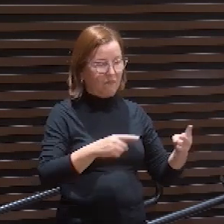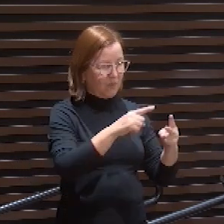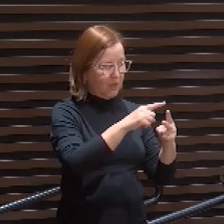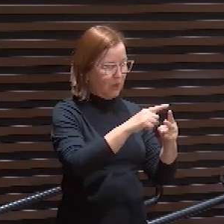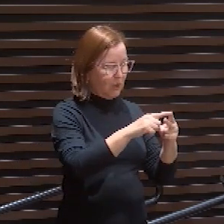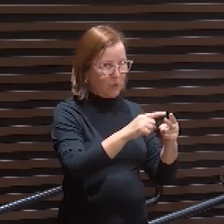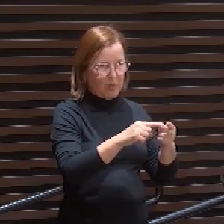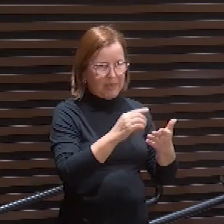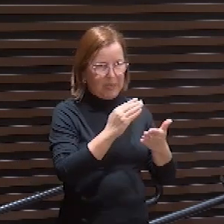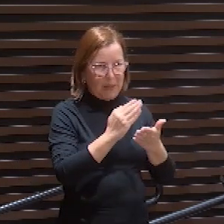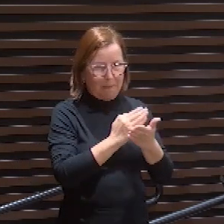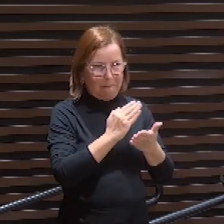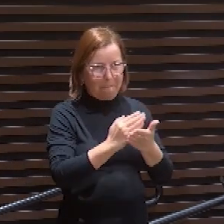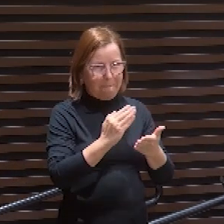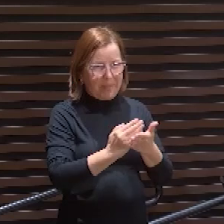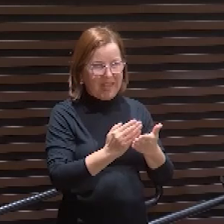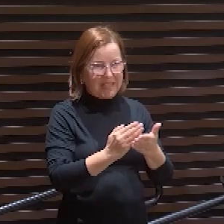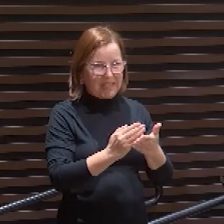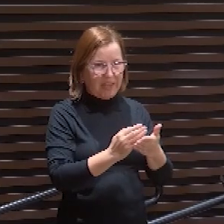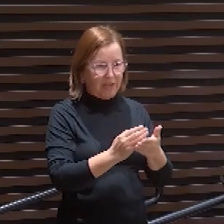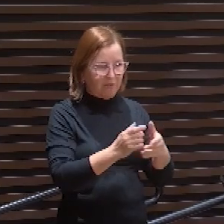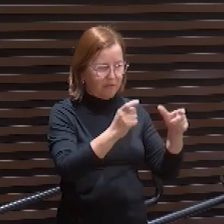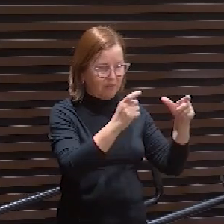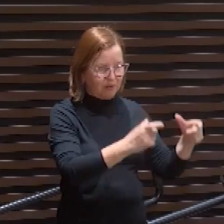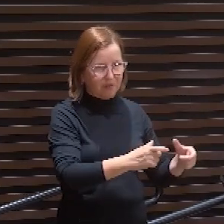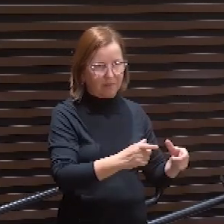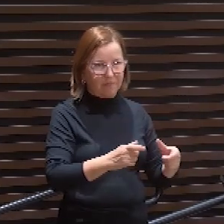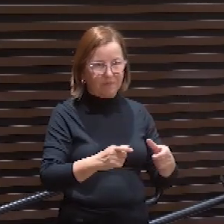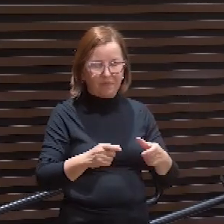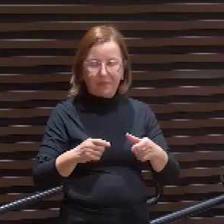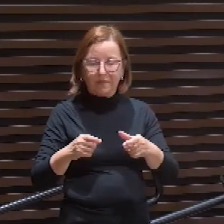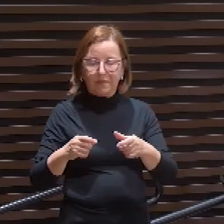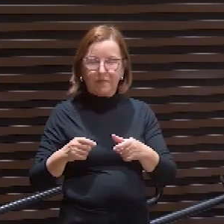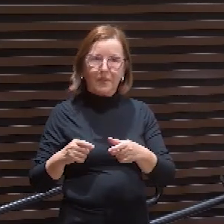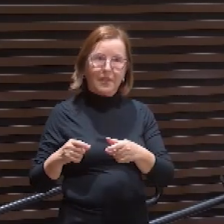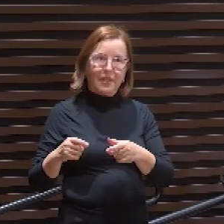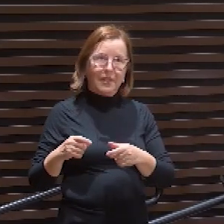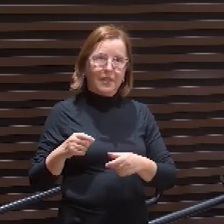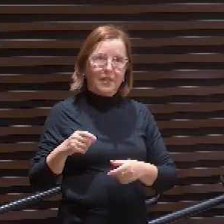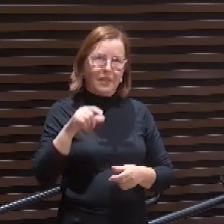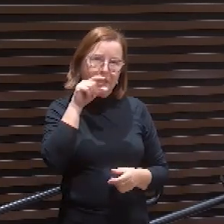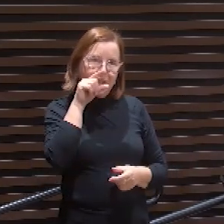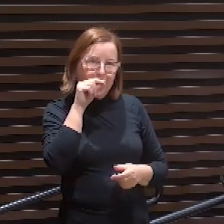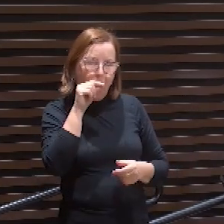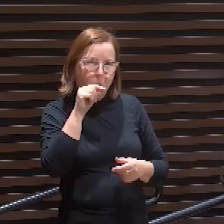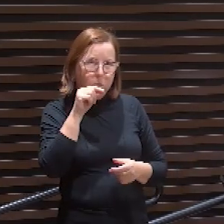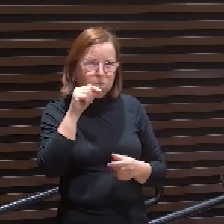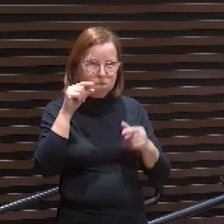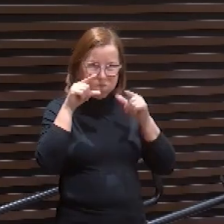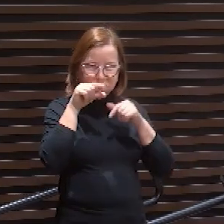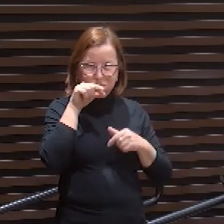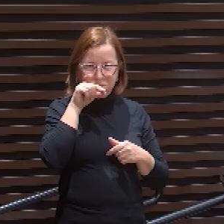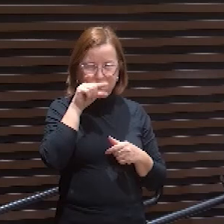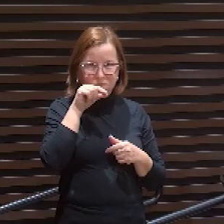pedaços, um do lado e outro do outro, e a pomba e a rolinha fazendo